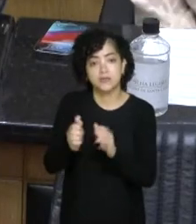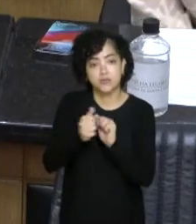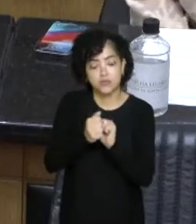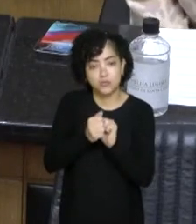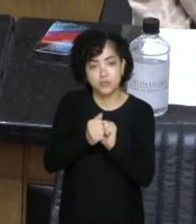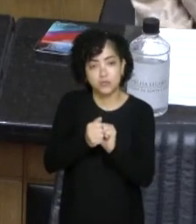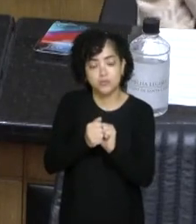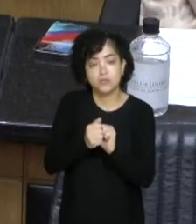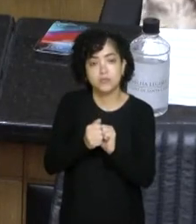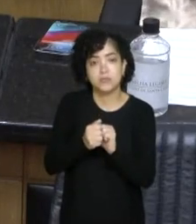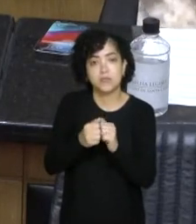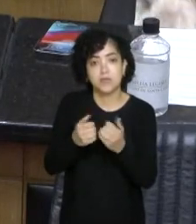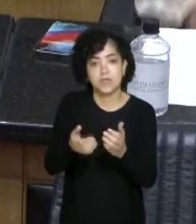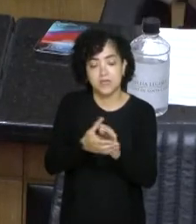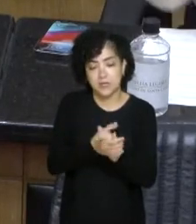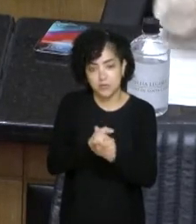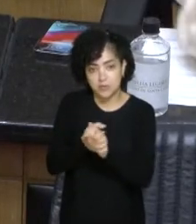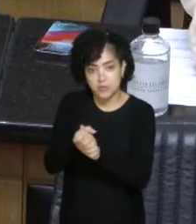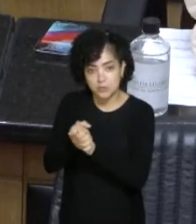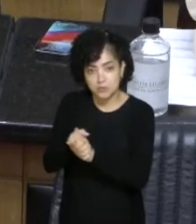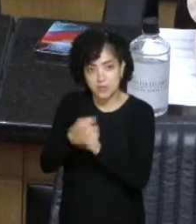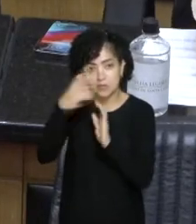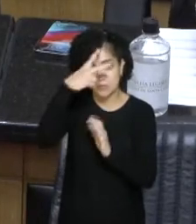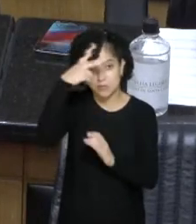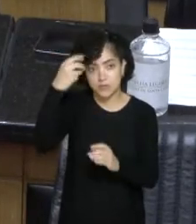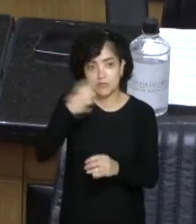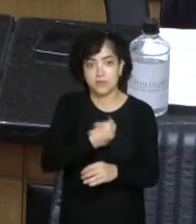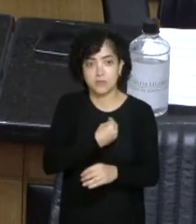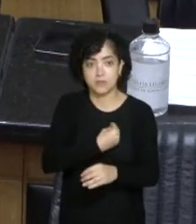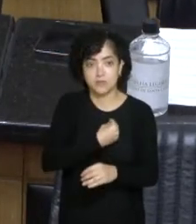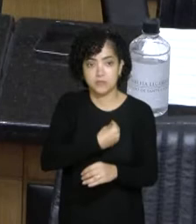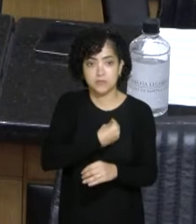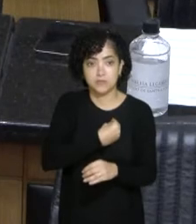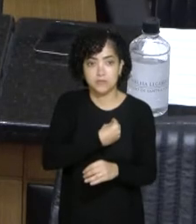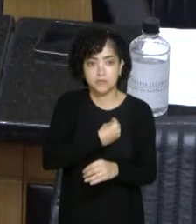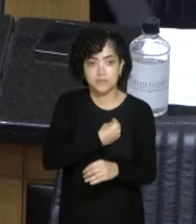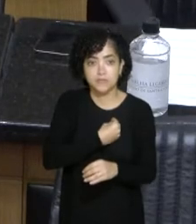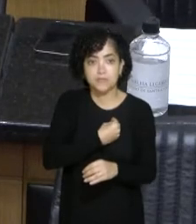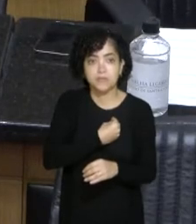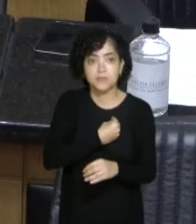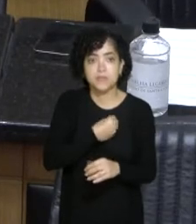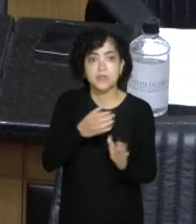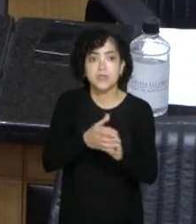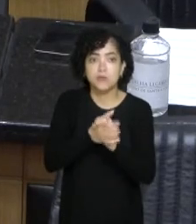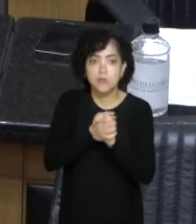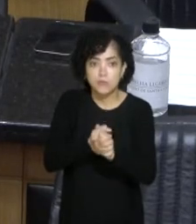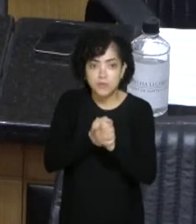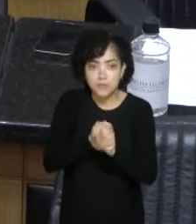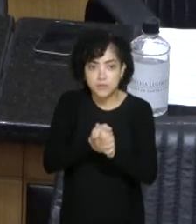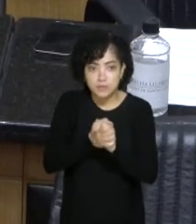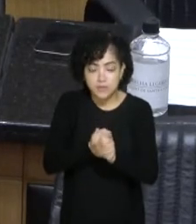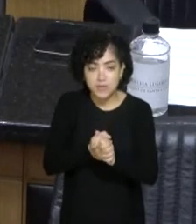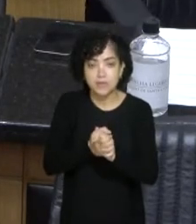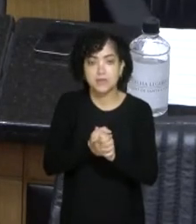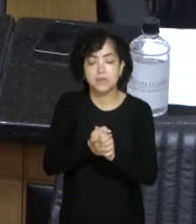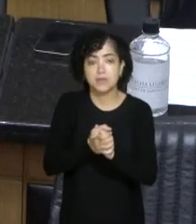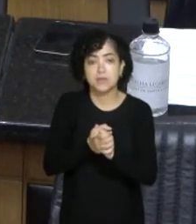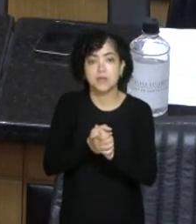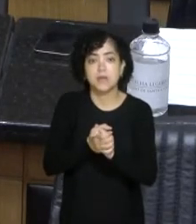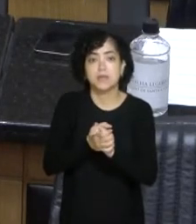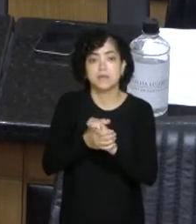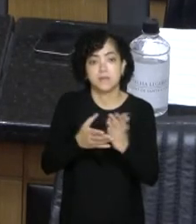CLEI. Quero saudar a todos os prefeitos que aqui estão e lhe cumprimentar pela trajetória